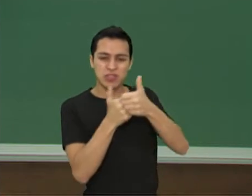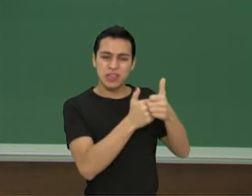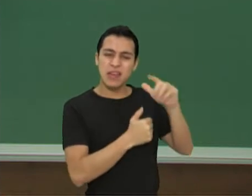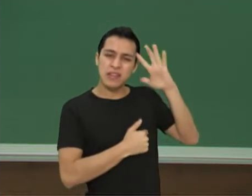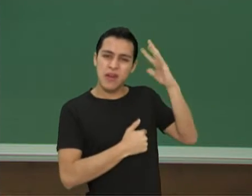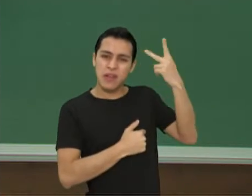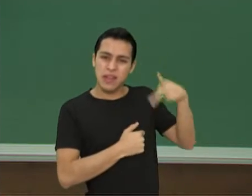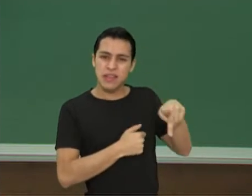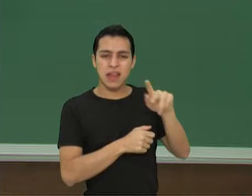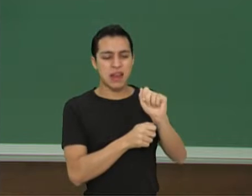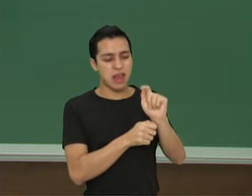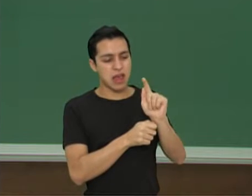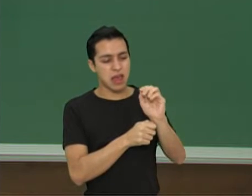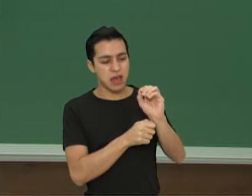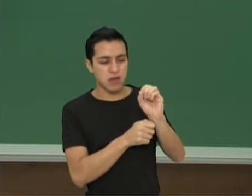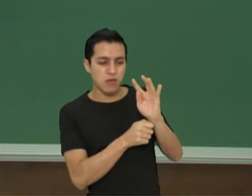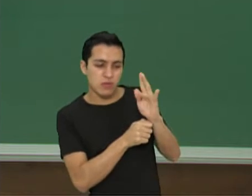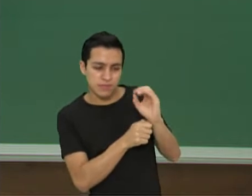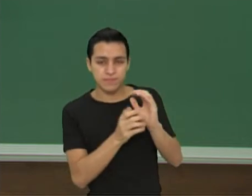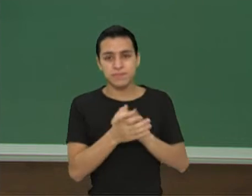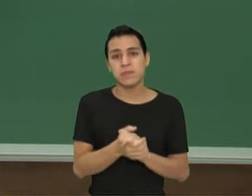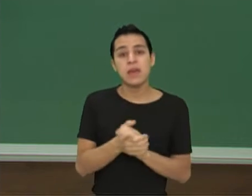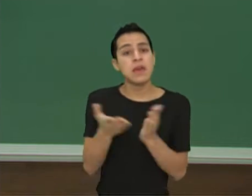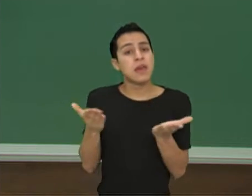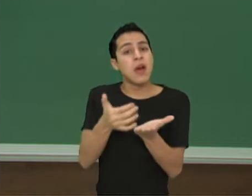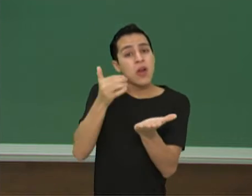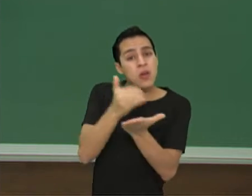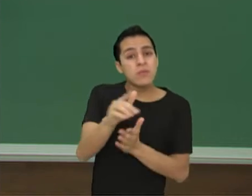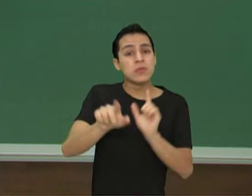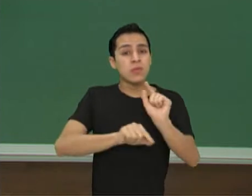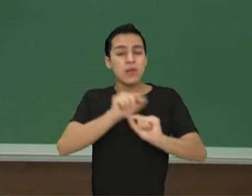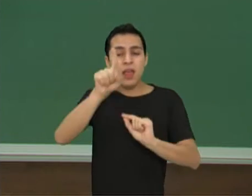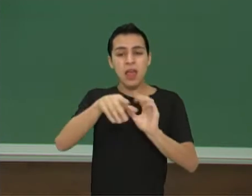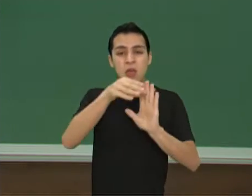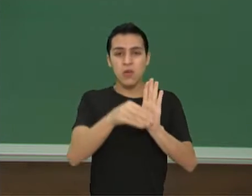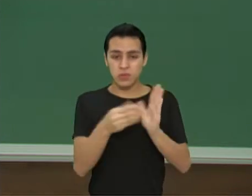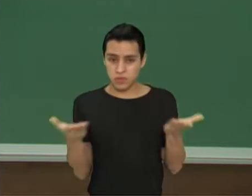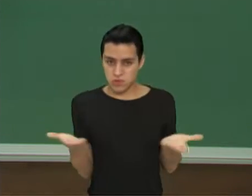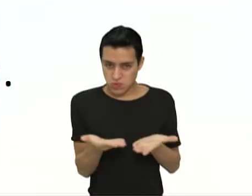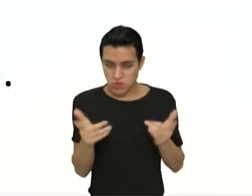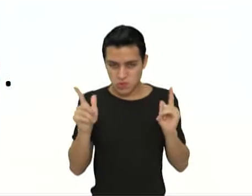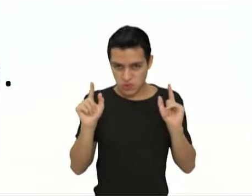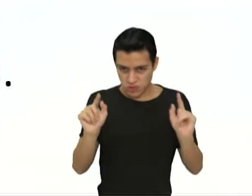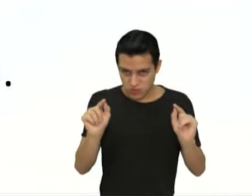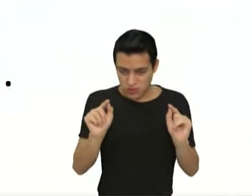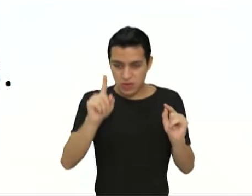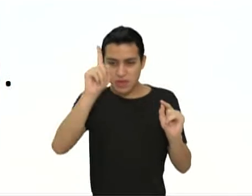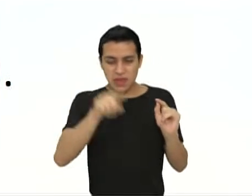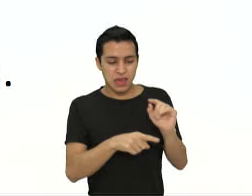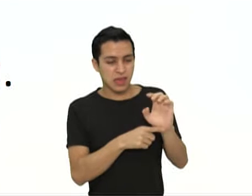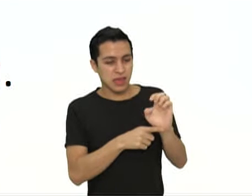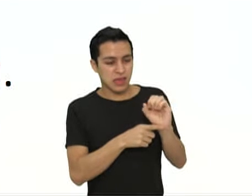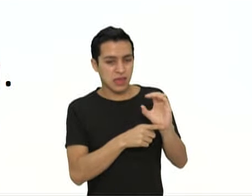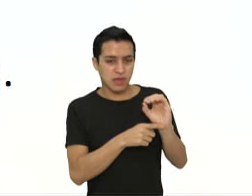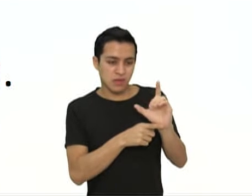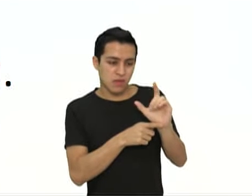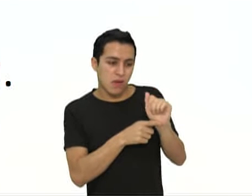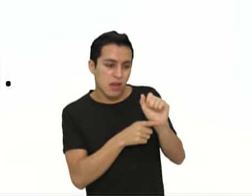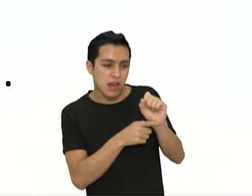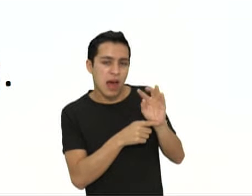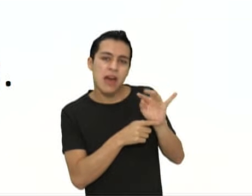tá? E na sequência, então, né, já adentrando aí aos nossos conteúdos de hoje, temos a escolástica,